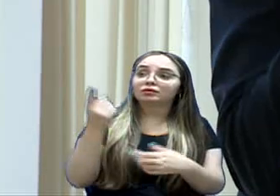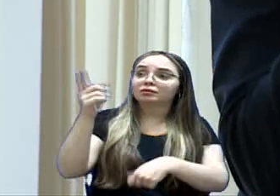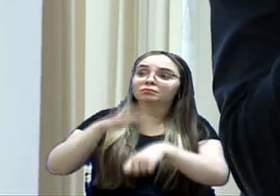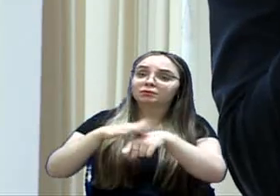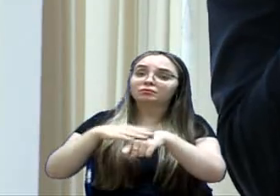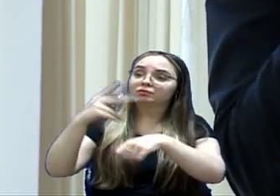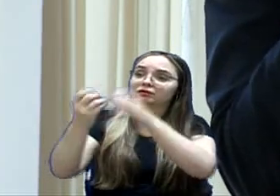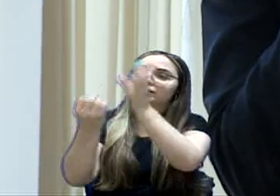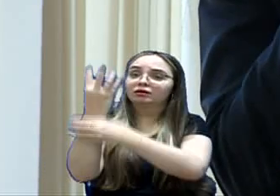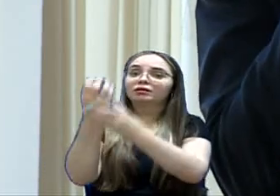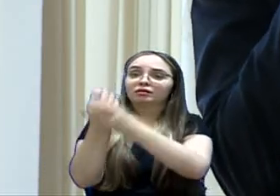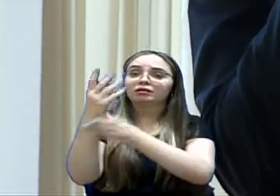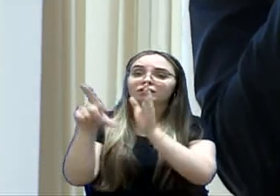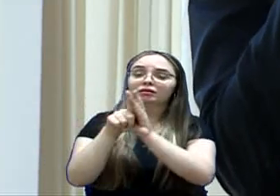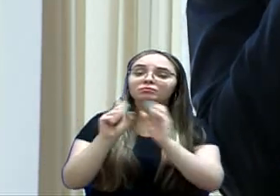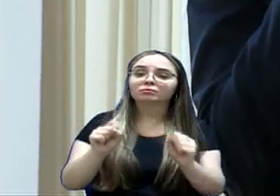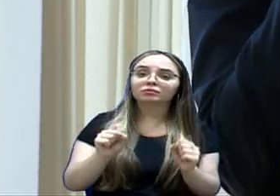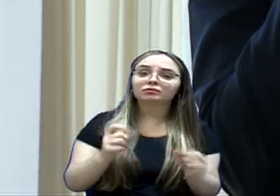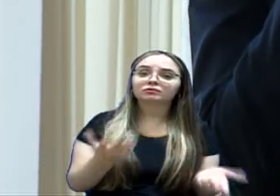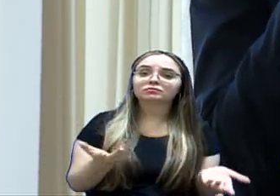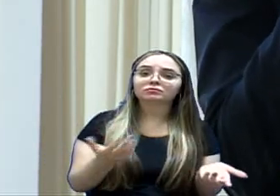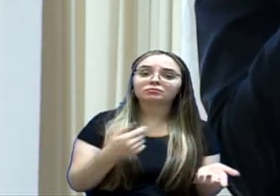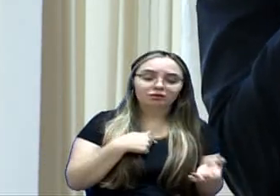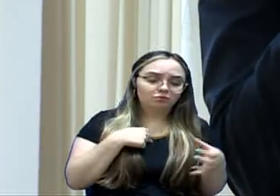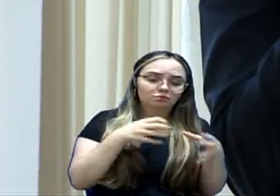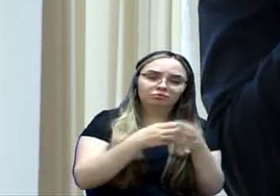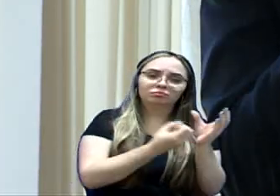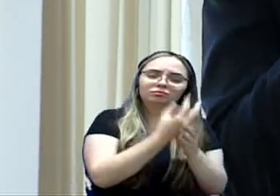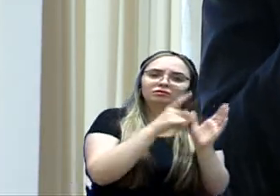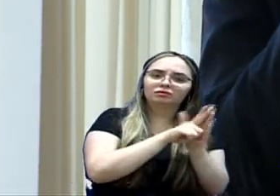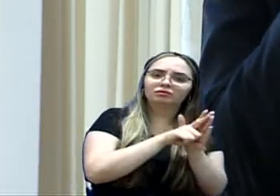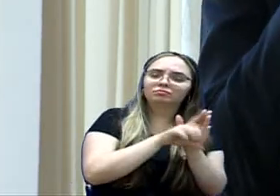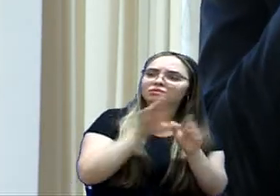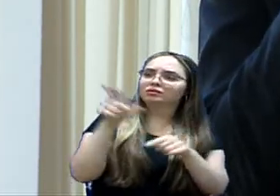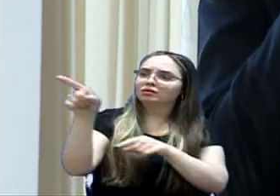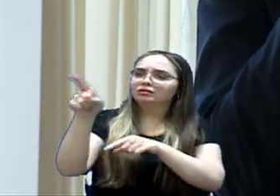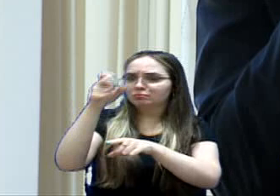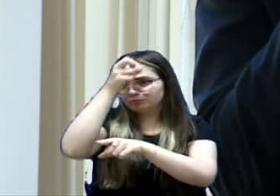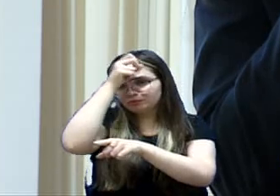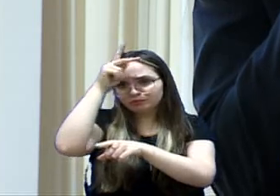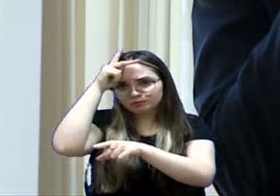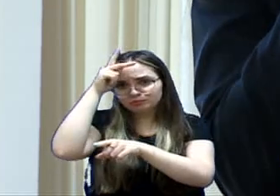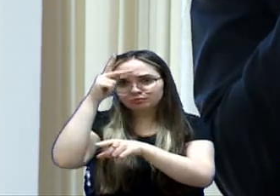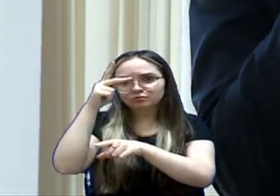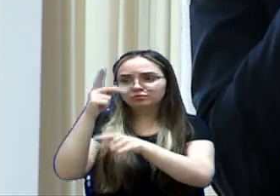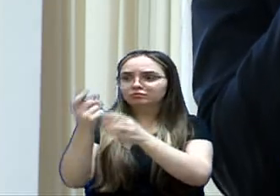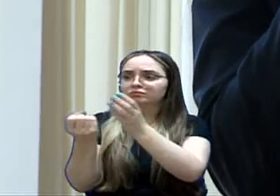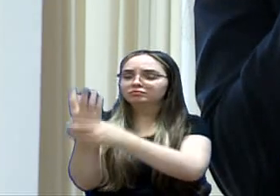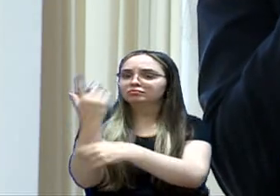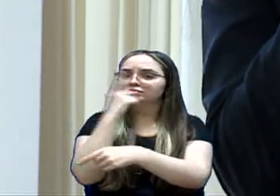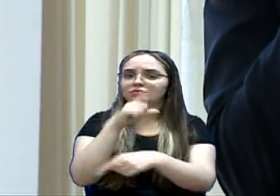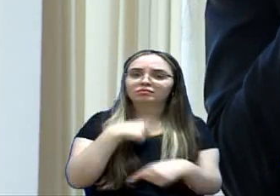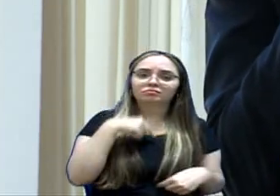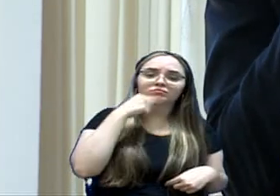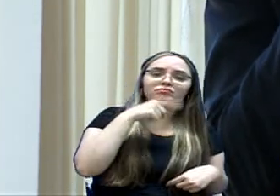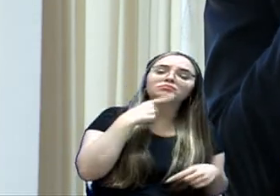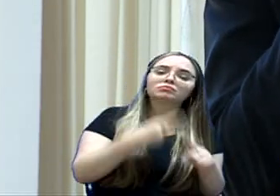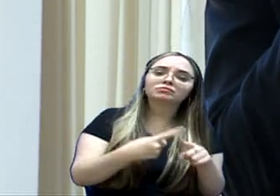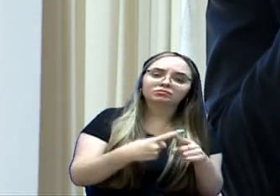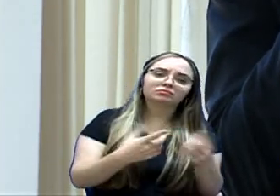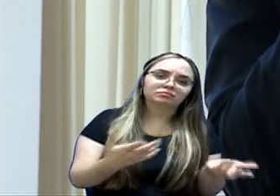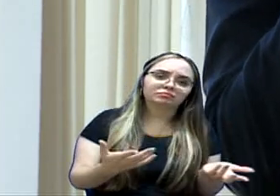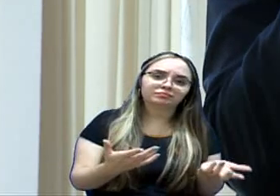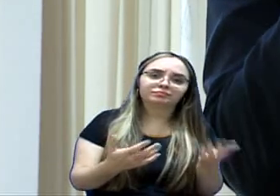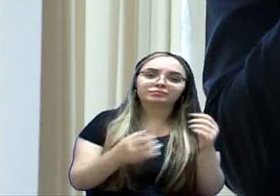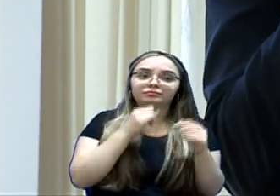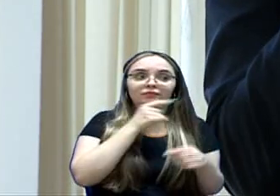ser que seja aqui no âmbito da Câmara. Então, por que eu estou falando isso? Quando nós chegamos numa situação de uma lei tão importante quanto essa de Vossa